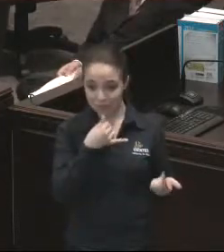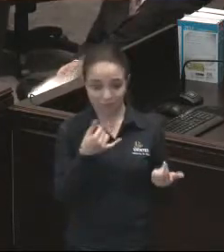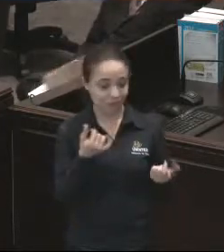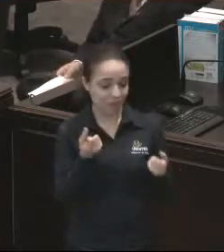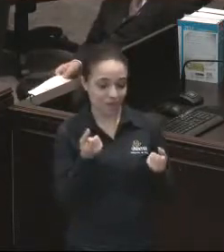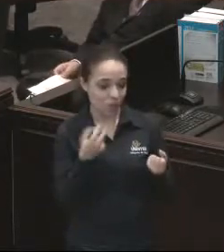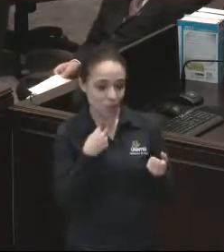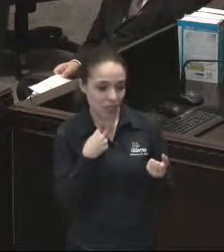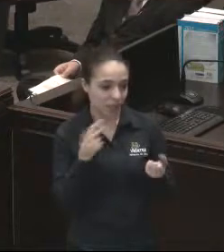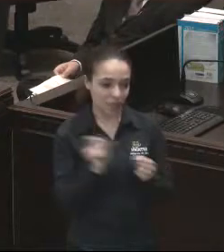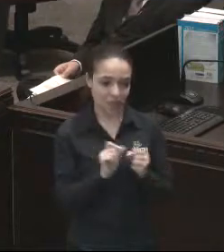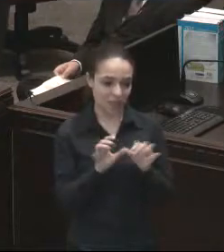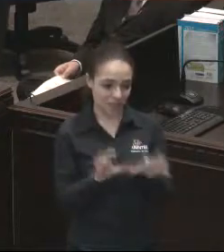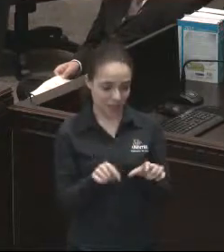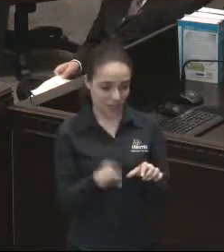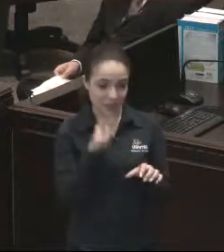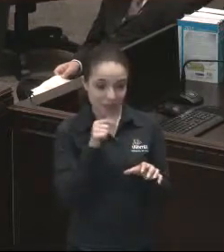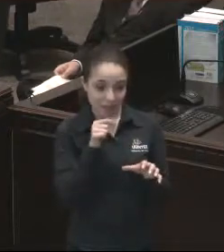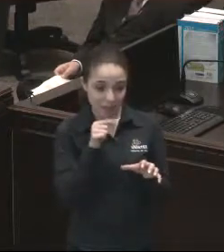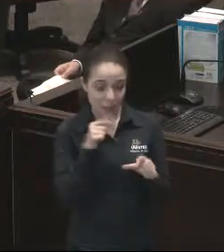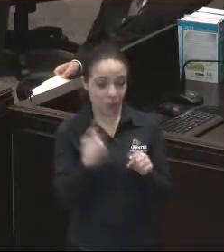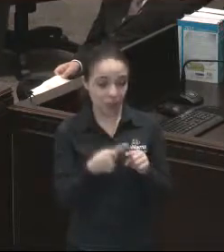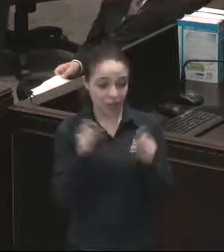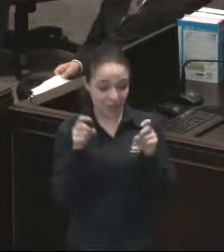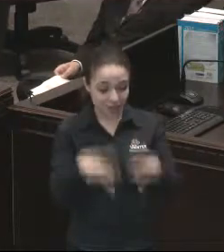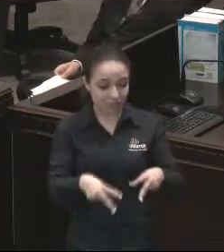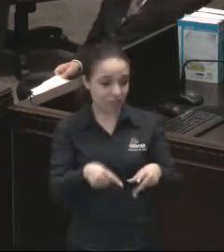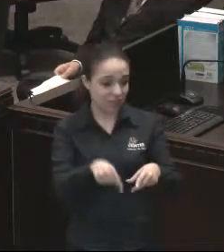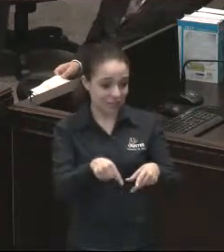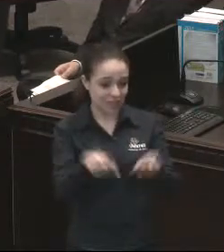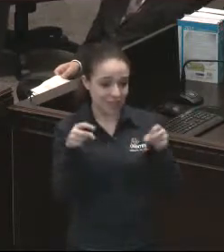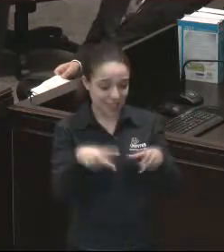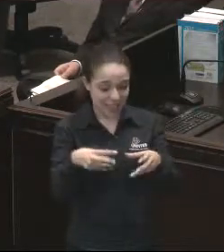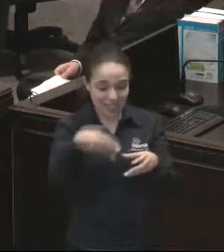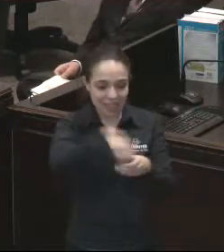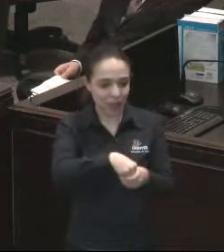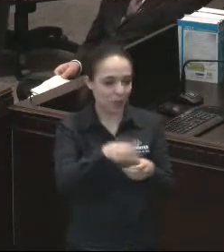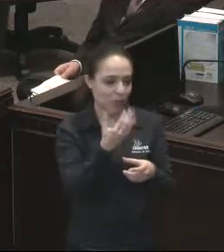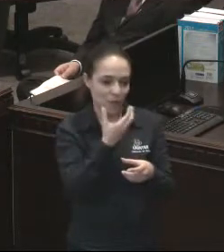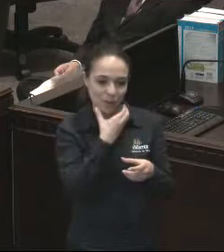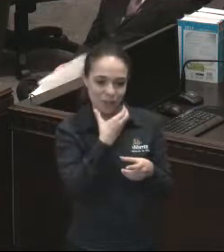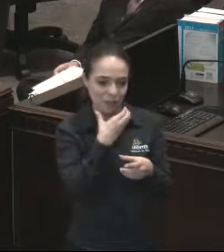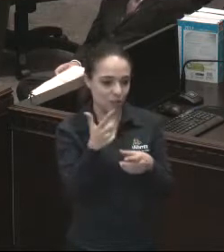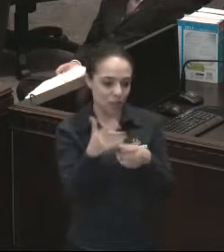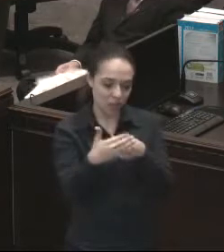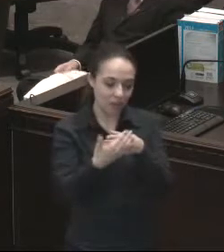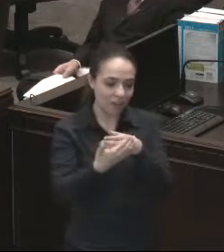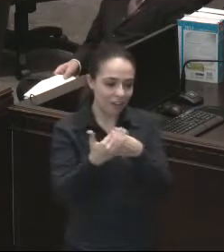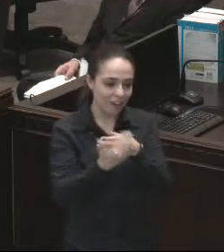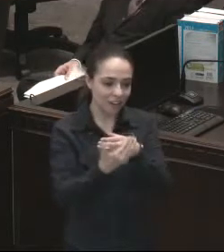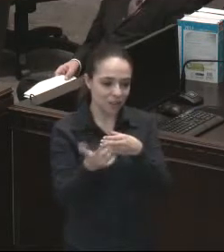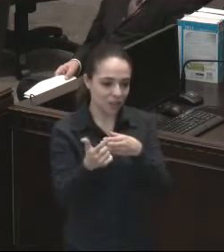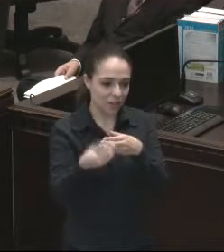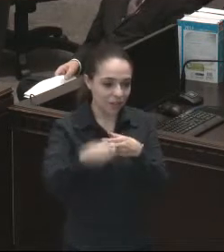né? Porque, assim, se pensar um agrotóxico como um medicamento, né? Ele vai entrar na fruta, por exemplo, e se ele for